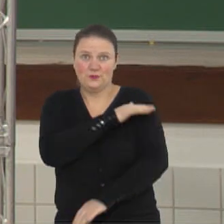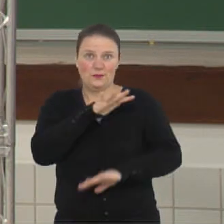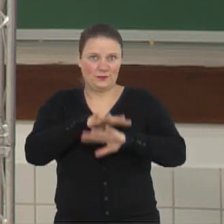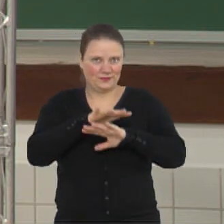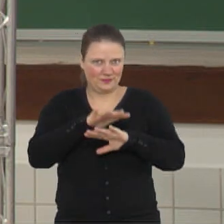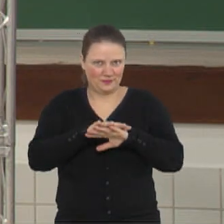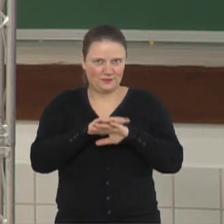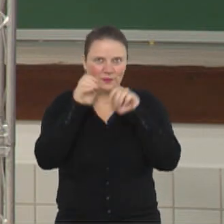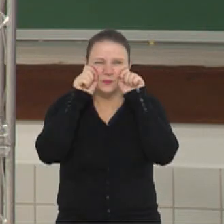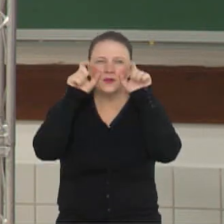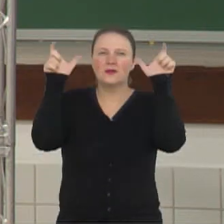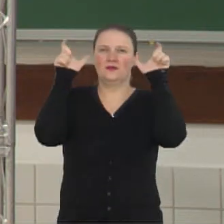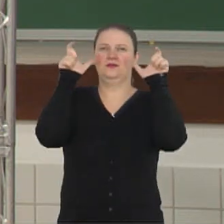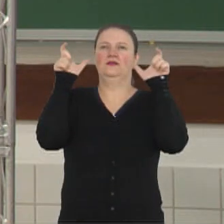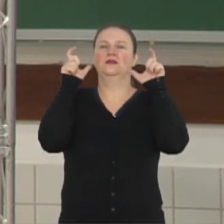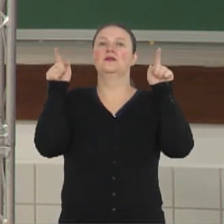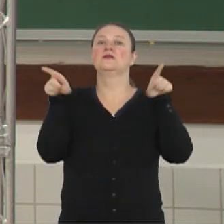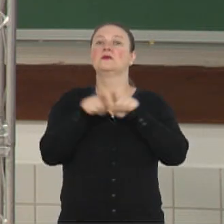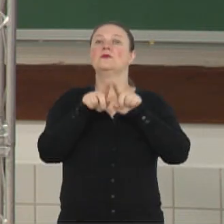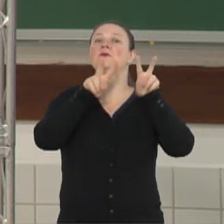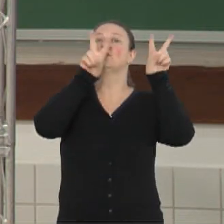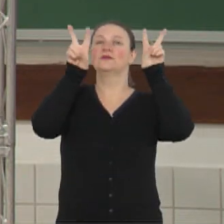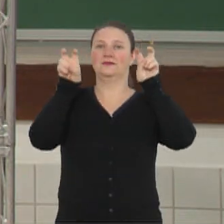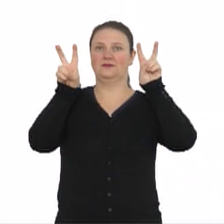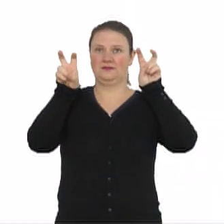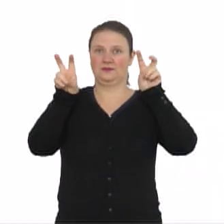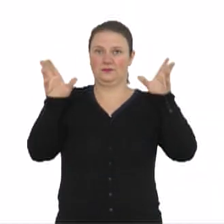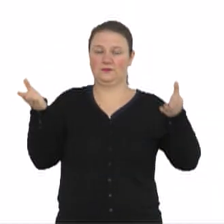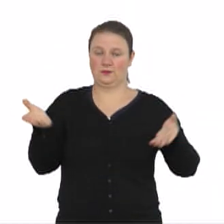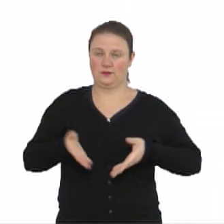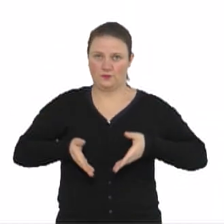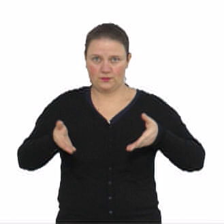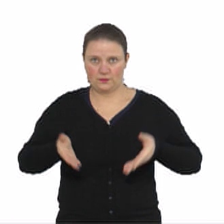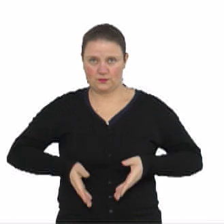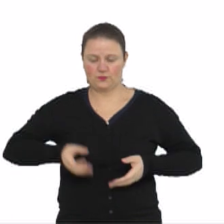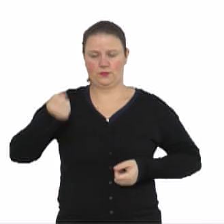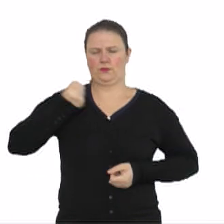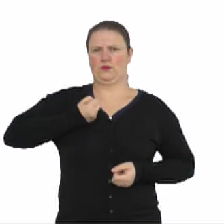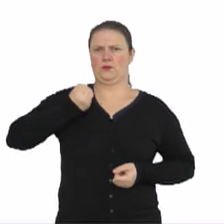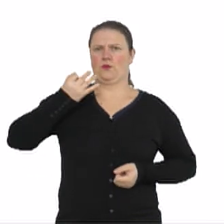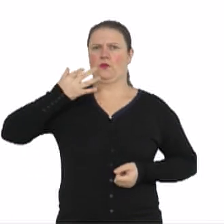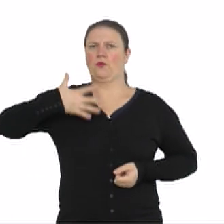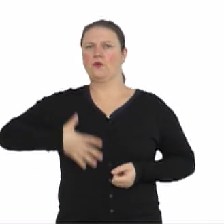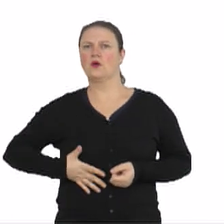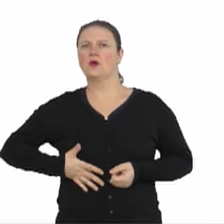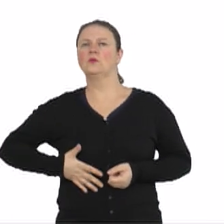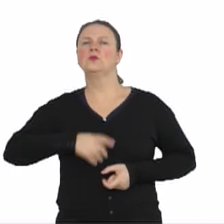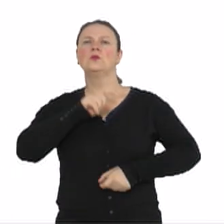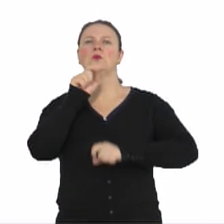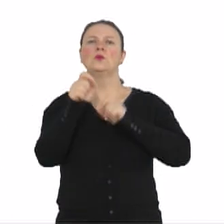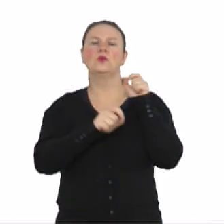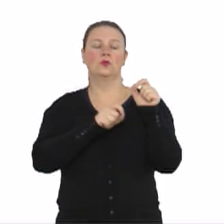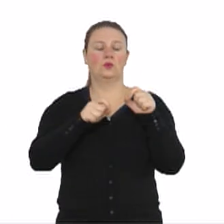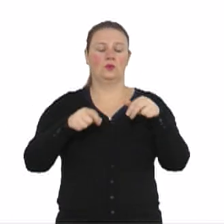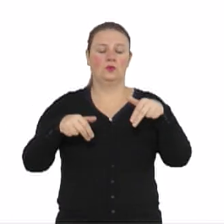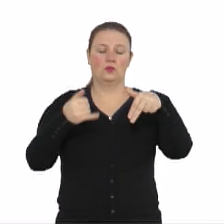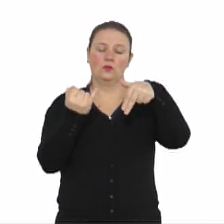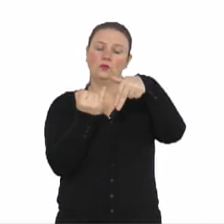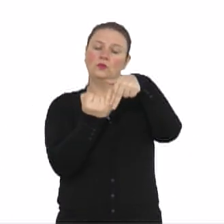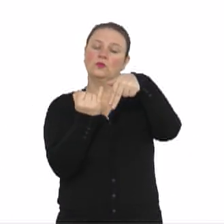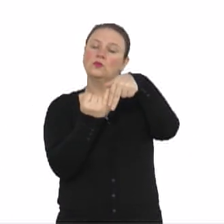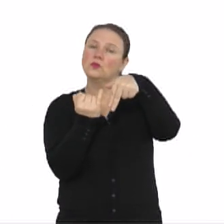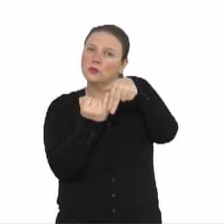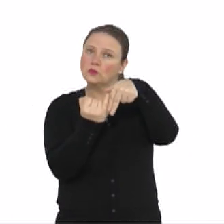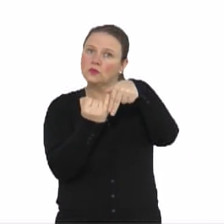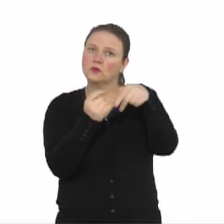bastante atenção e observe o nosso tema. Hoje, expressões numéricas com os números naturais.